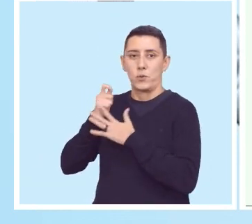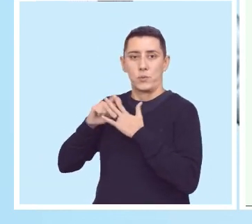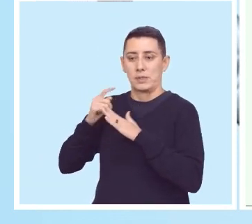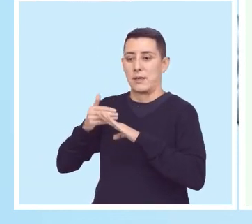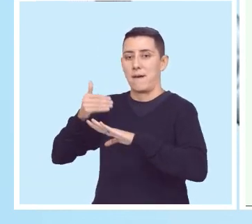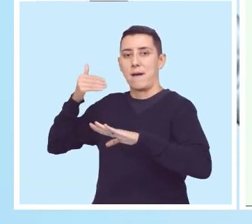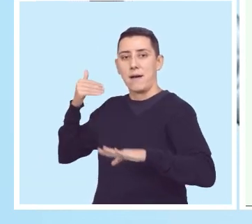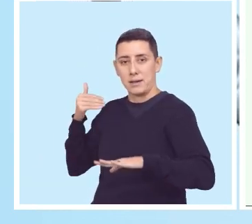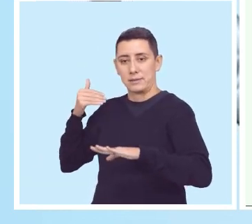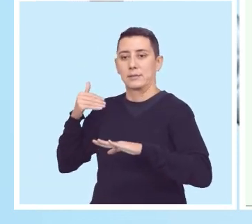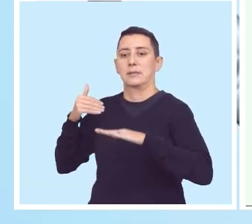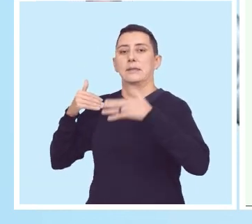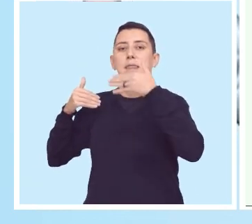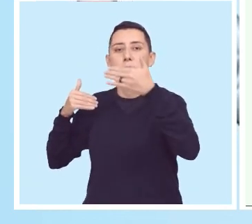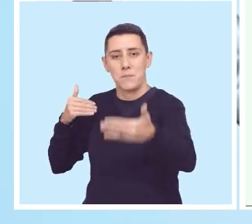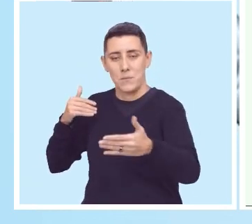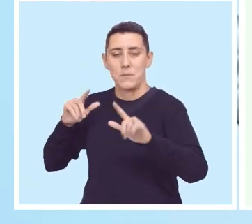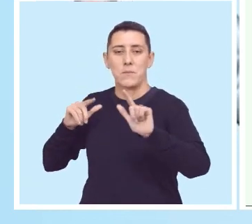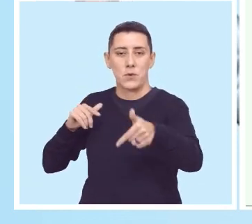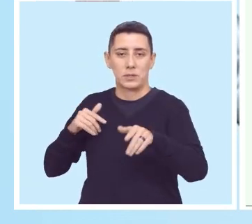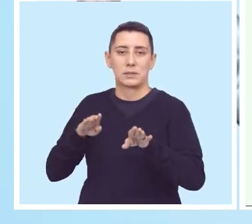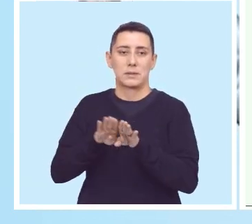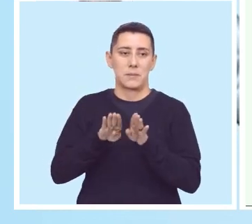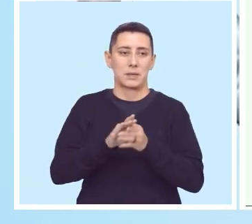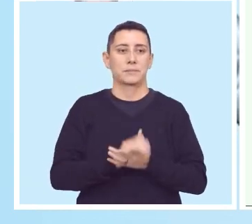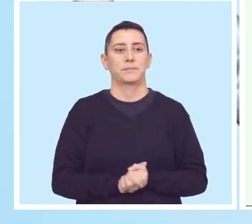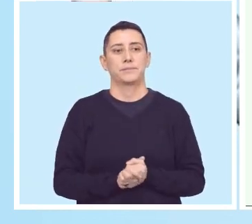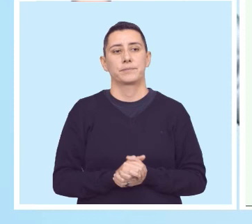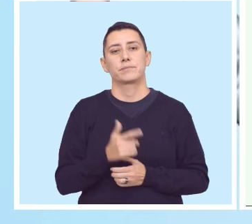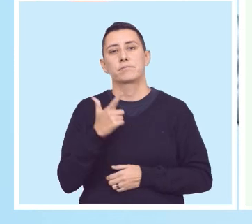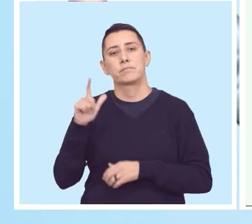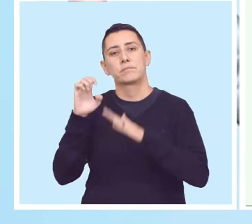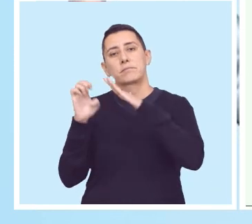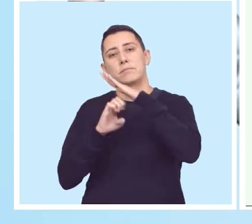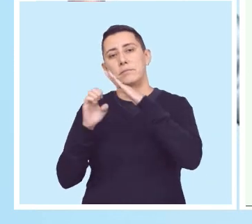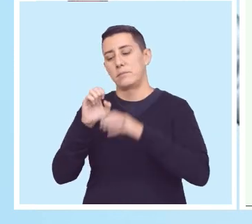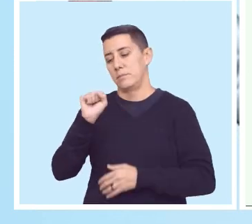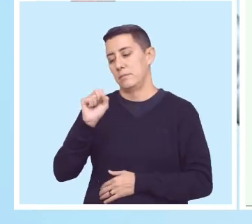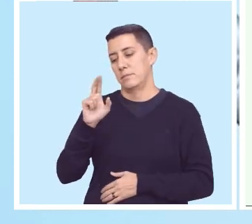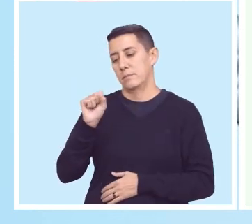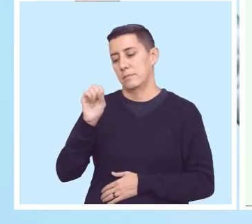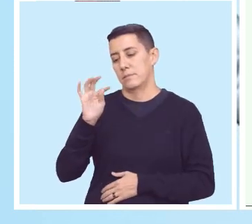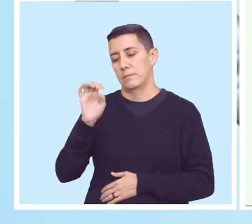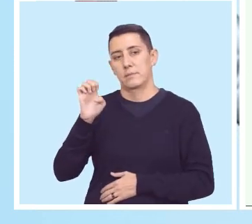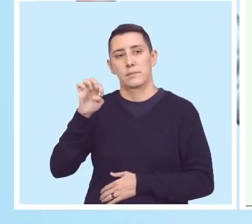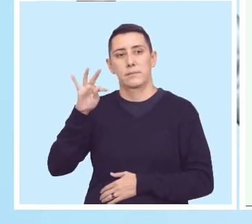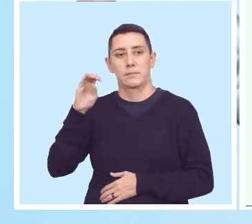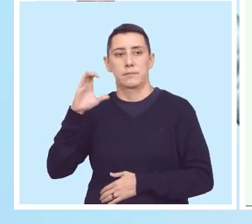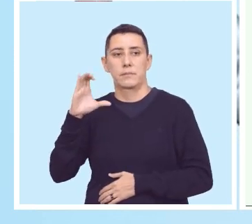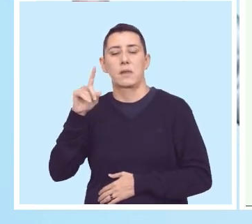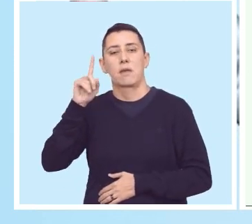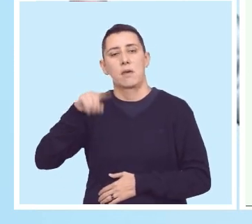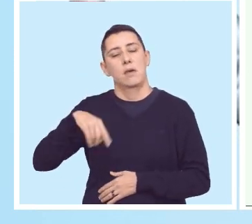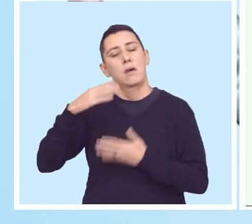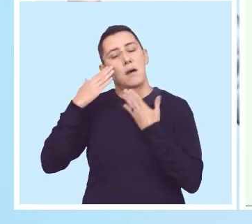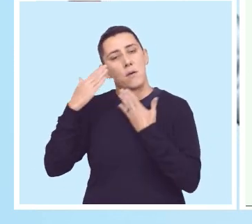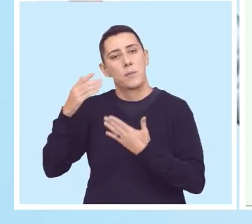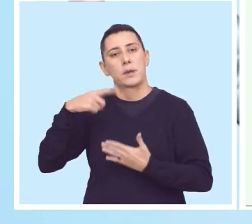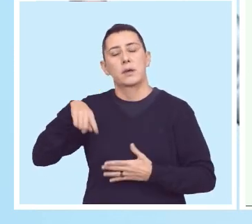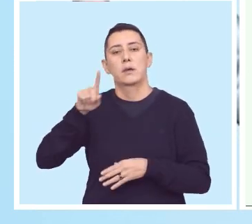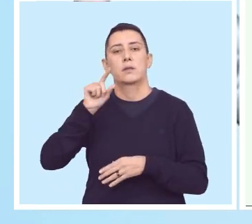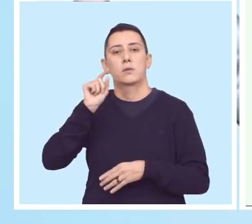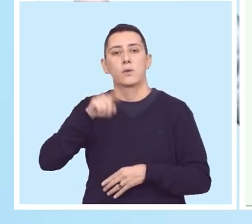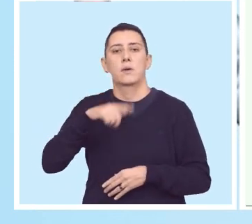desses 8 meses, né? A empresa Sustentec também nós gostaríamos de agradecer, que é uma empresa que estabelece